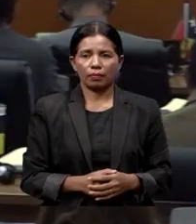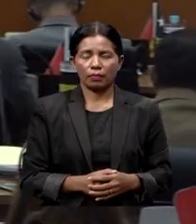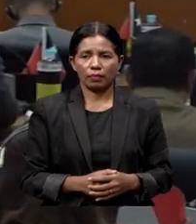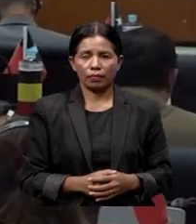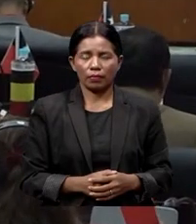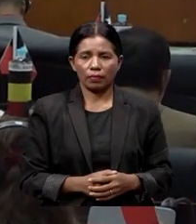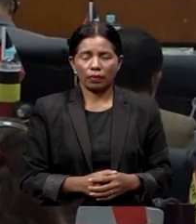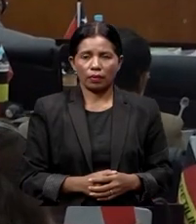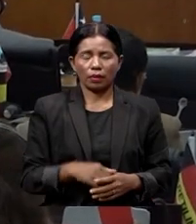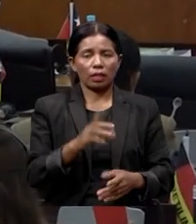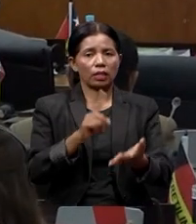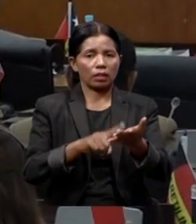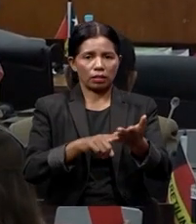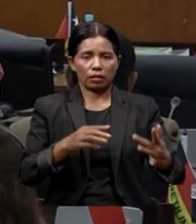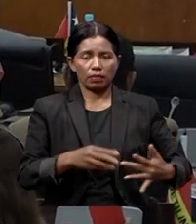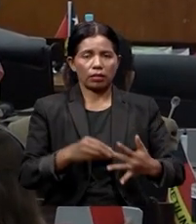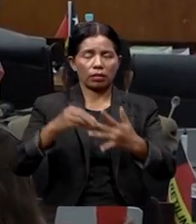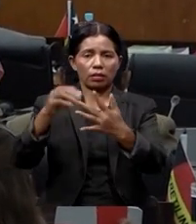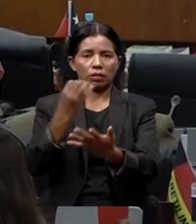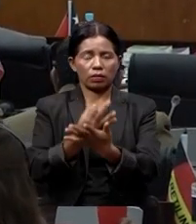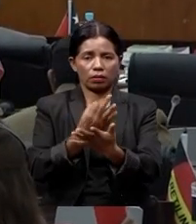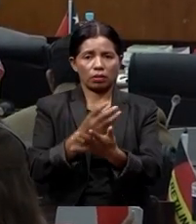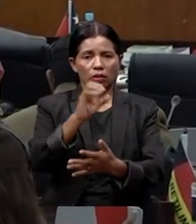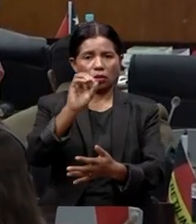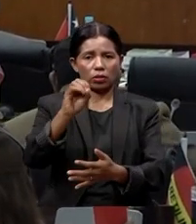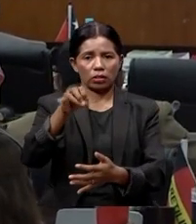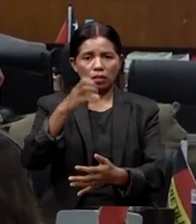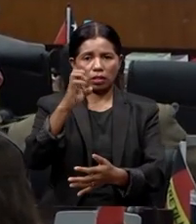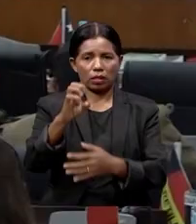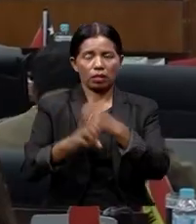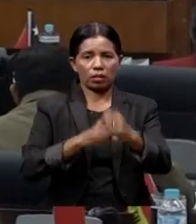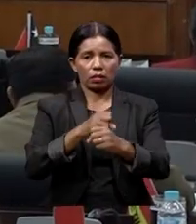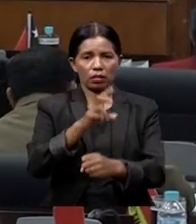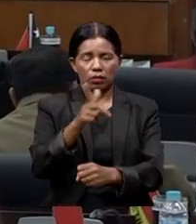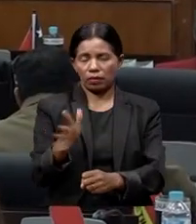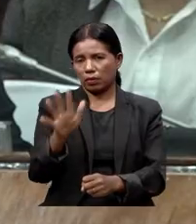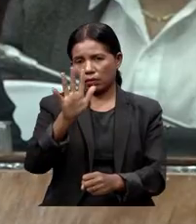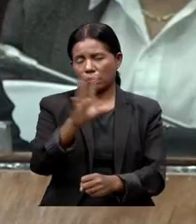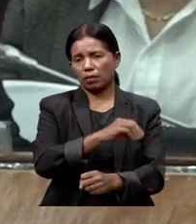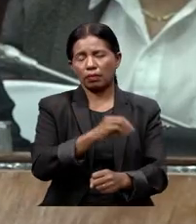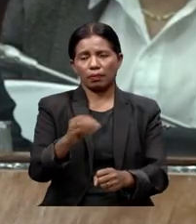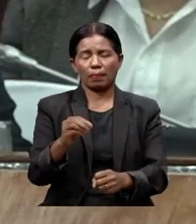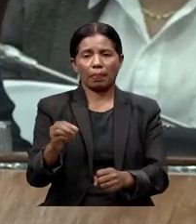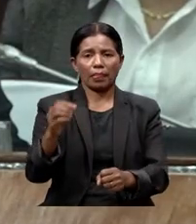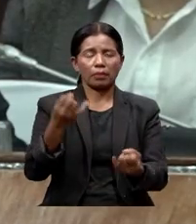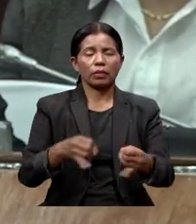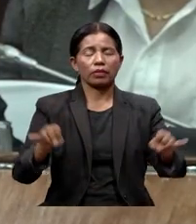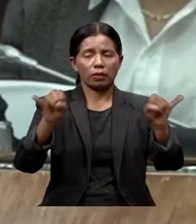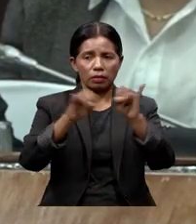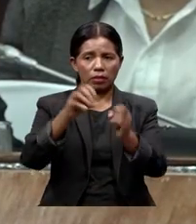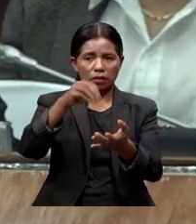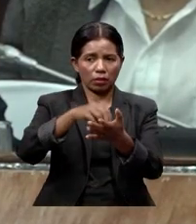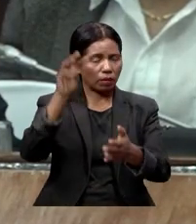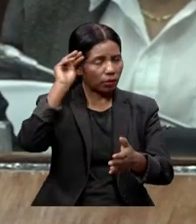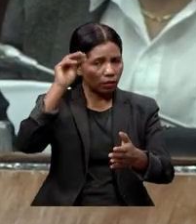E a âmbito debate especialidade orçamento geral estado tinha rua Ruanulo Reis em Lima ba Instituto Autônomo Polo, nebe tutela ba